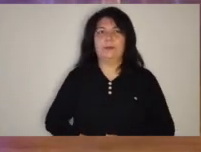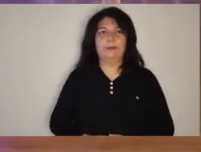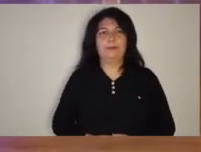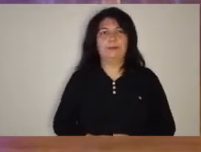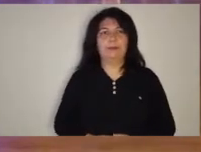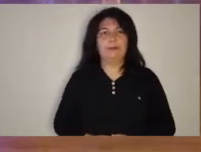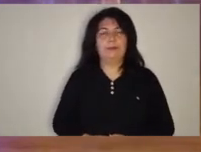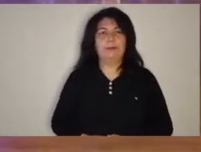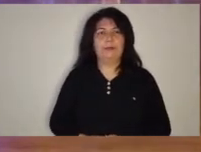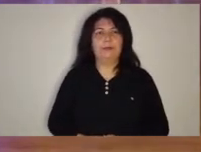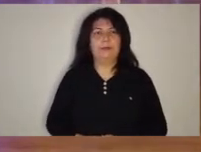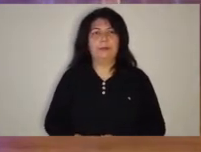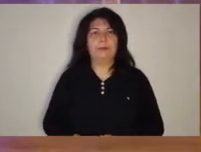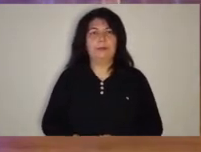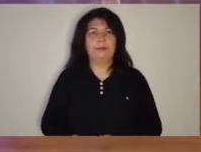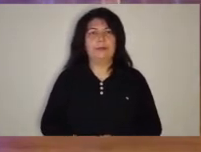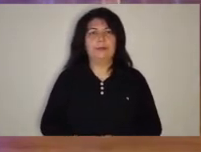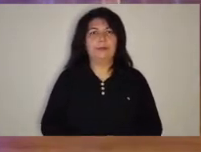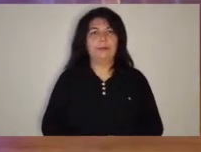oração,